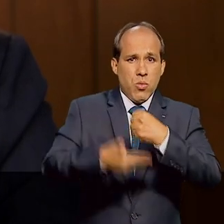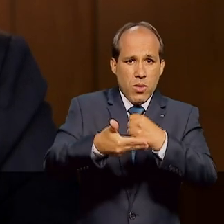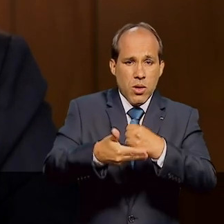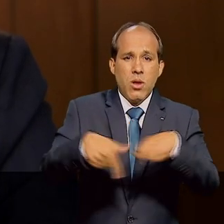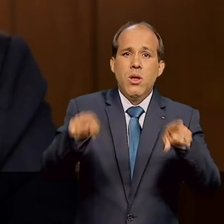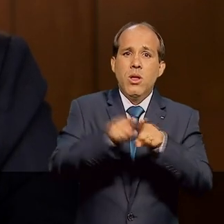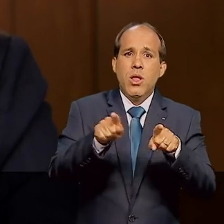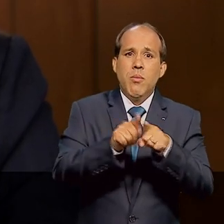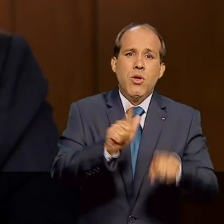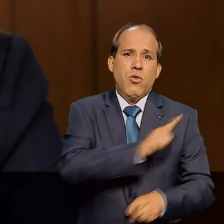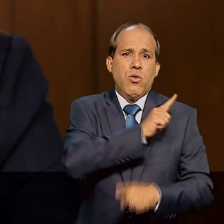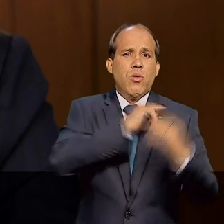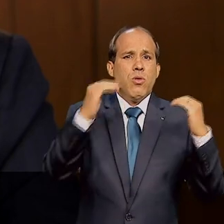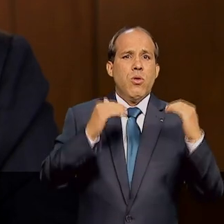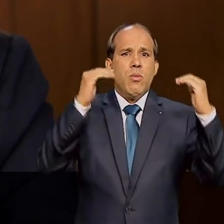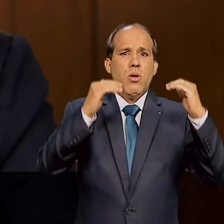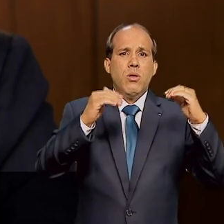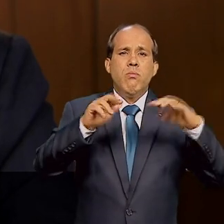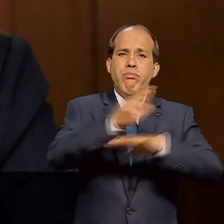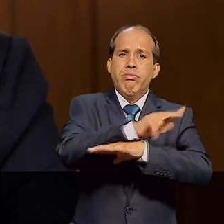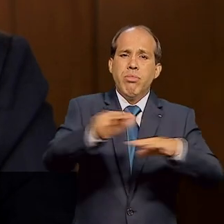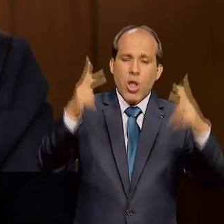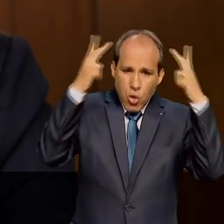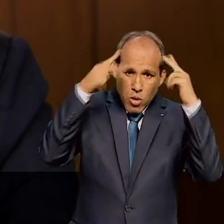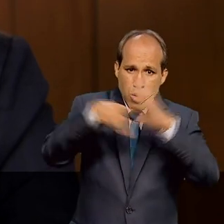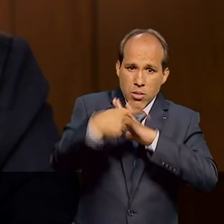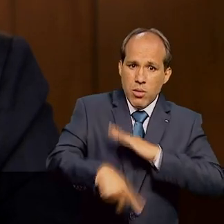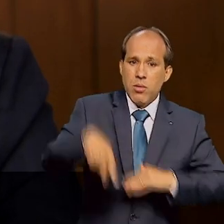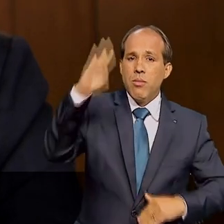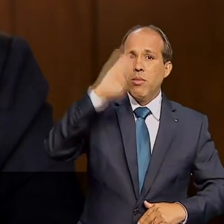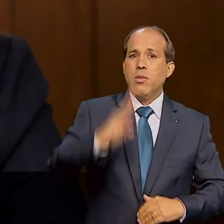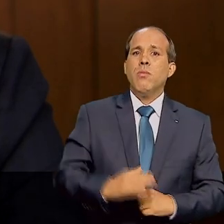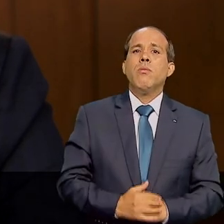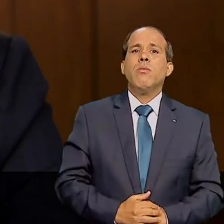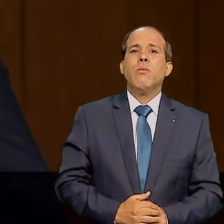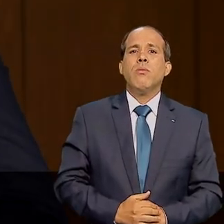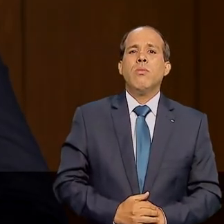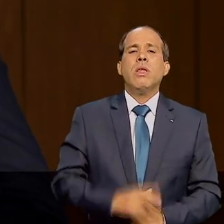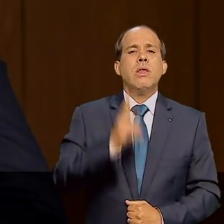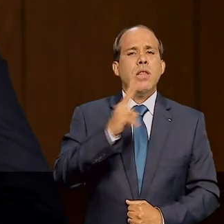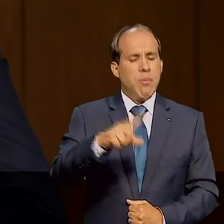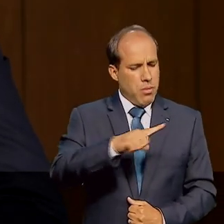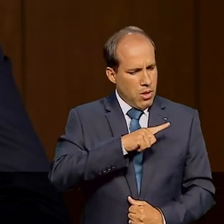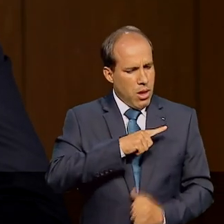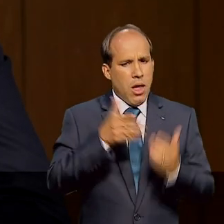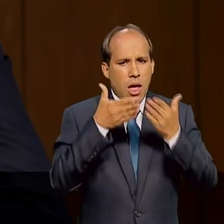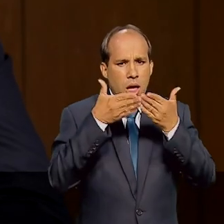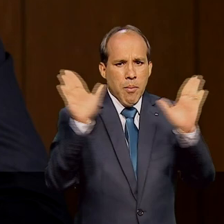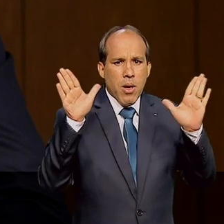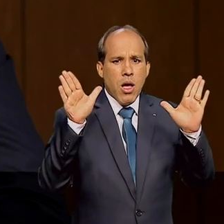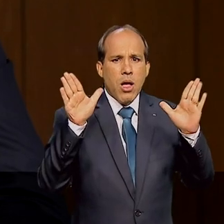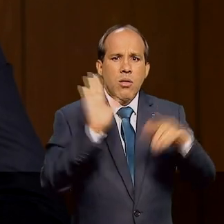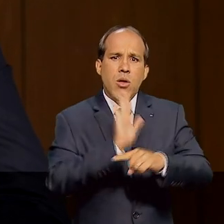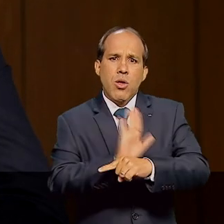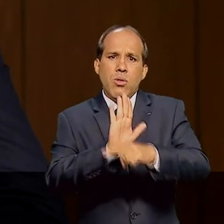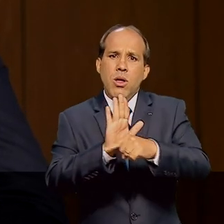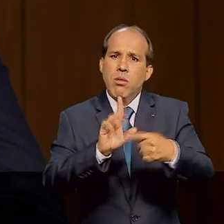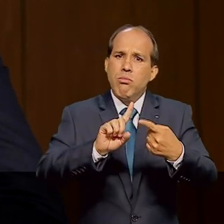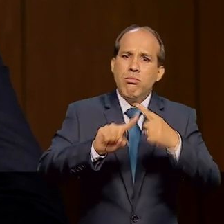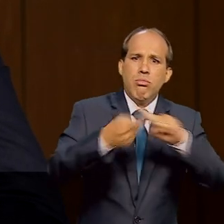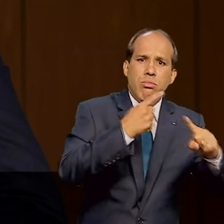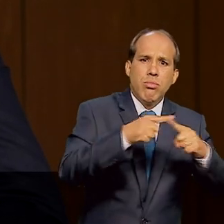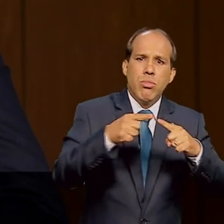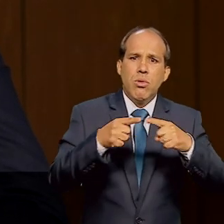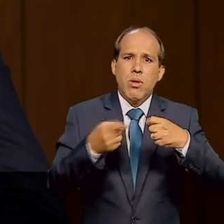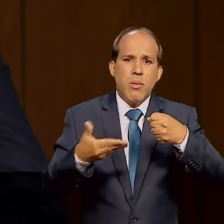com o desenvolvimento sustentável e com a gestão Soberana dos recursos do brasileiro nós estaremos sempre abraço a